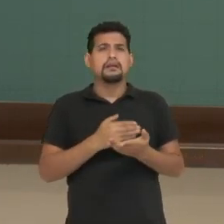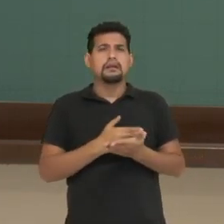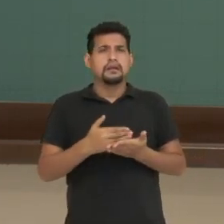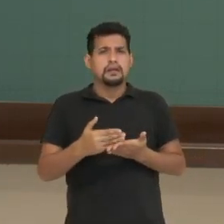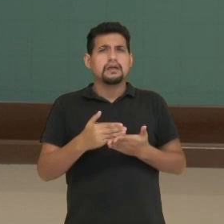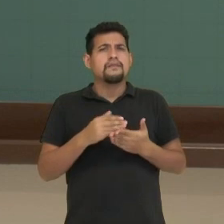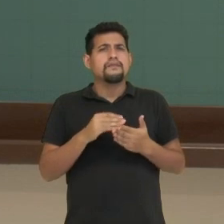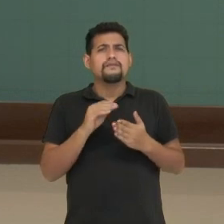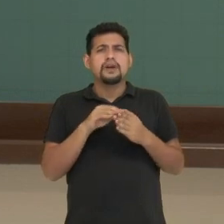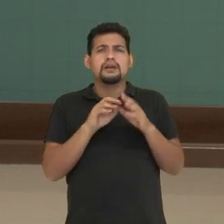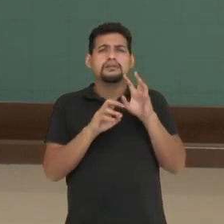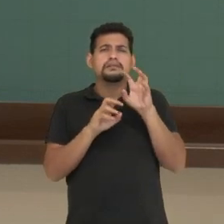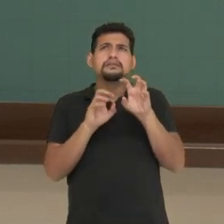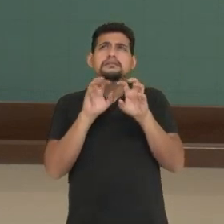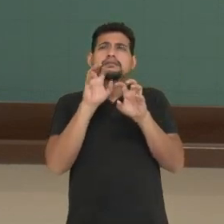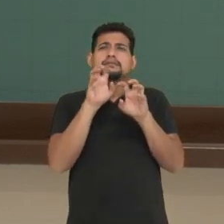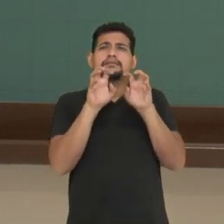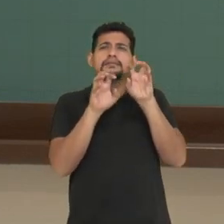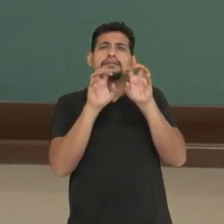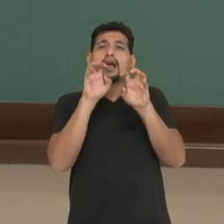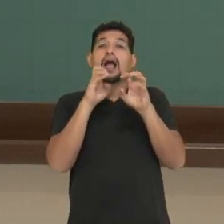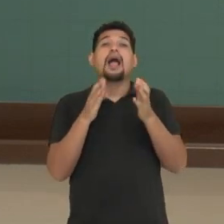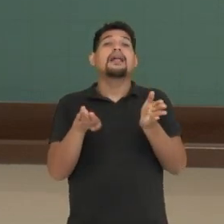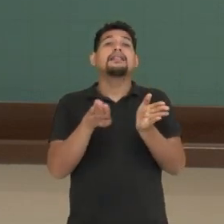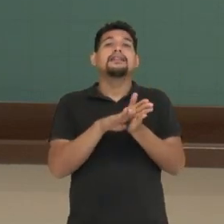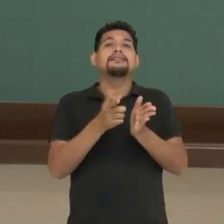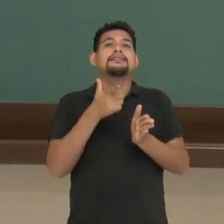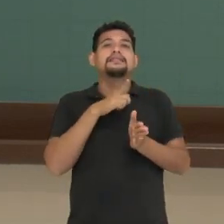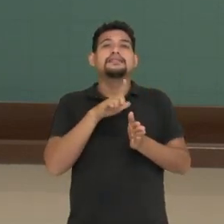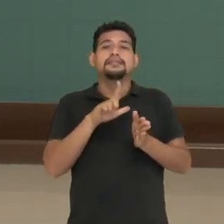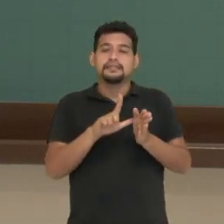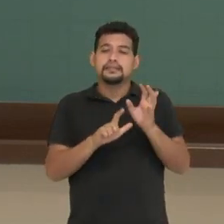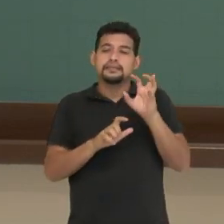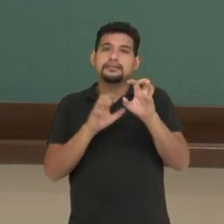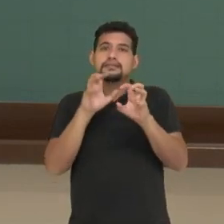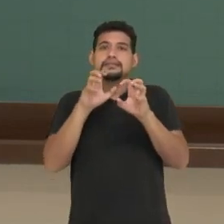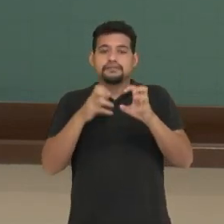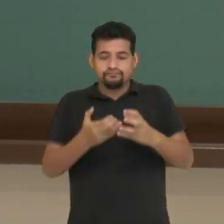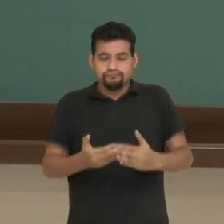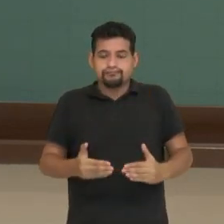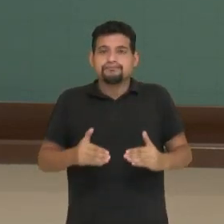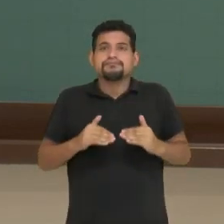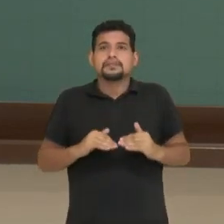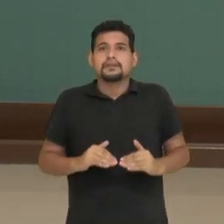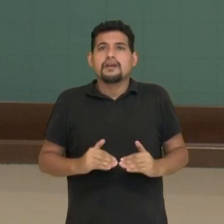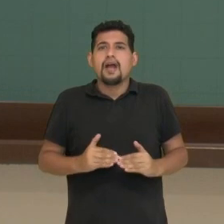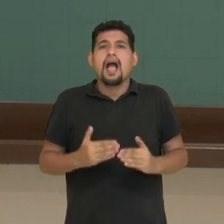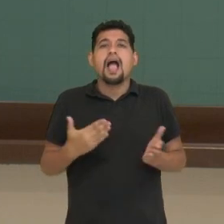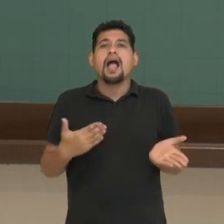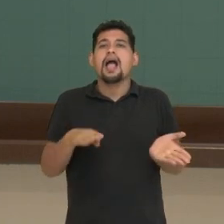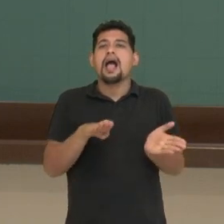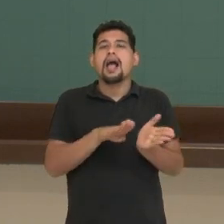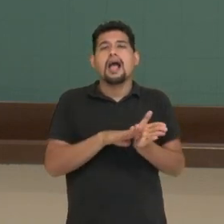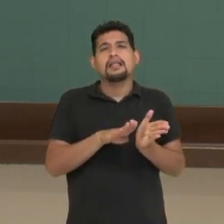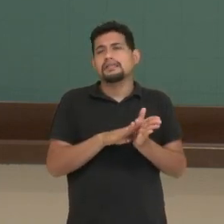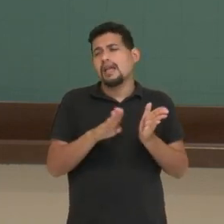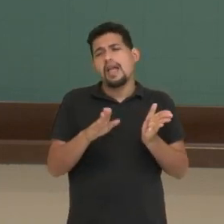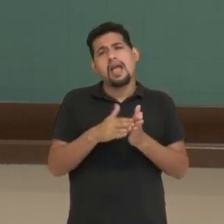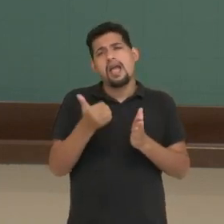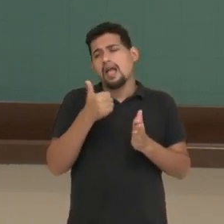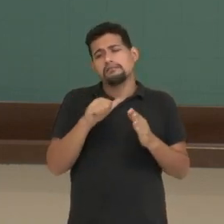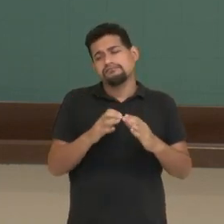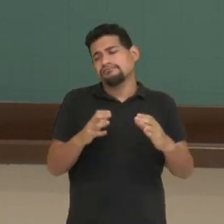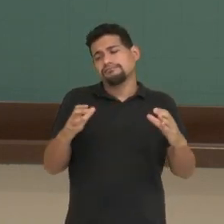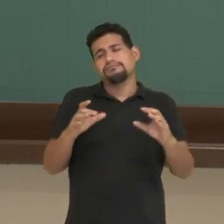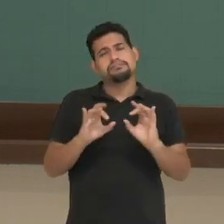ele vai se agarrando, subindo até chegar dentro da bolsa e ali ele vai ficar até tamanho e